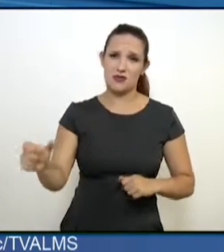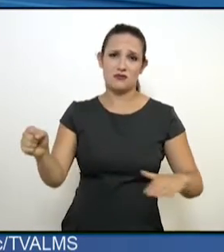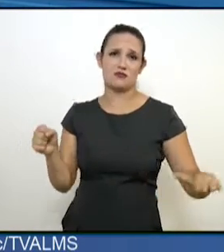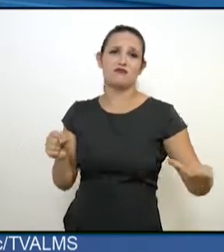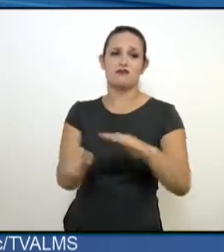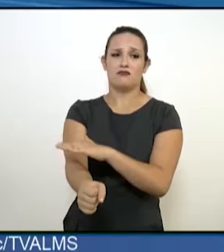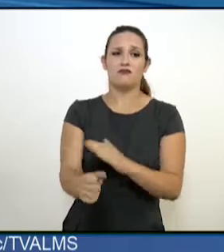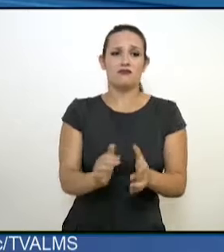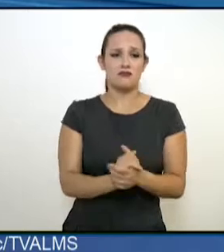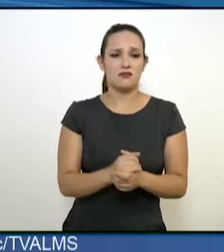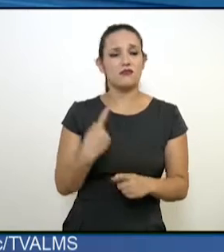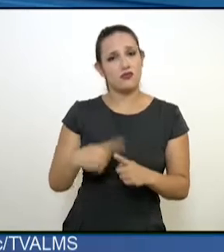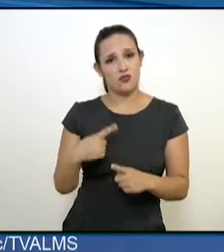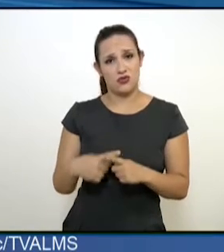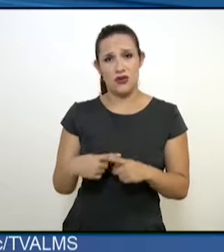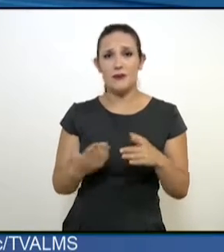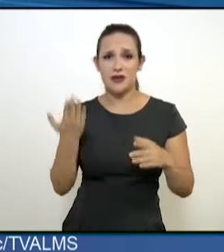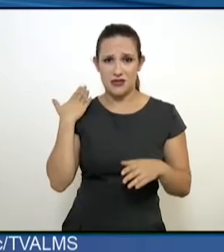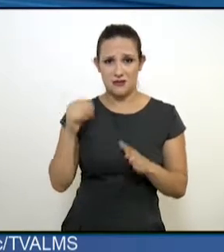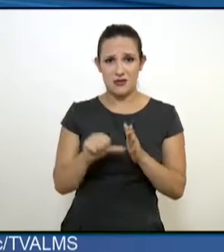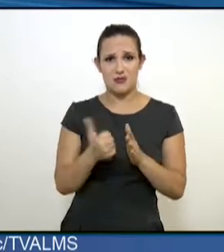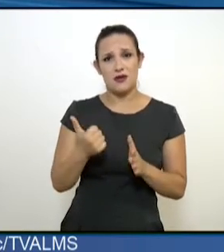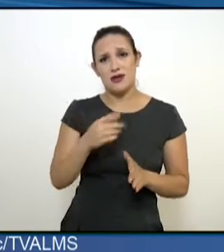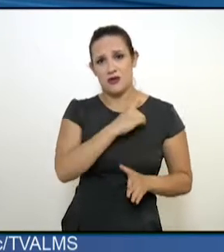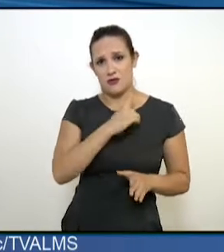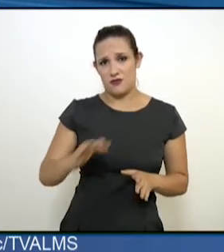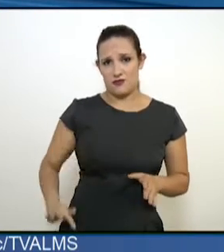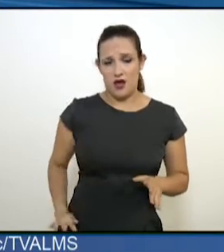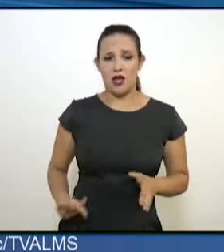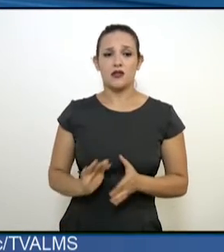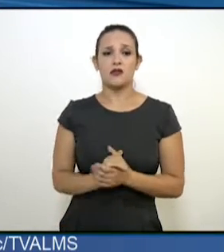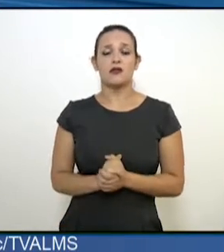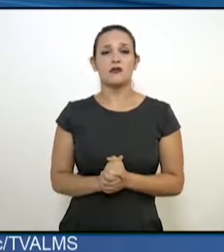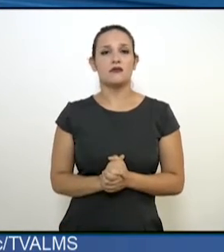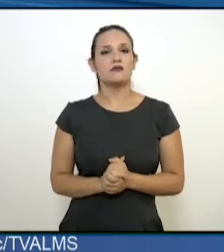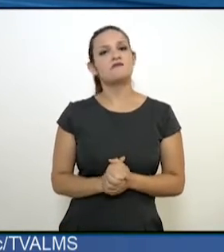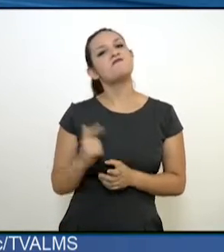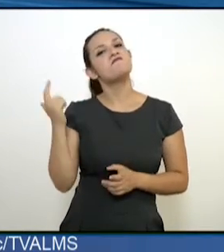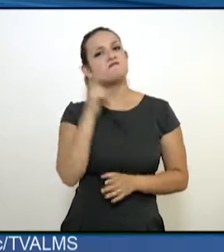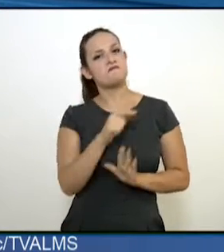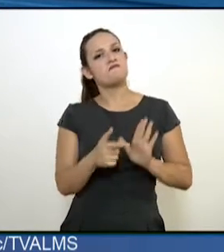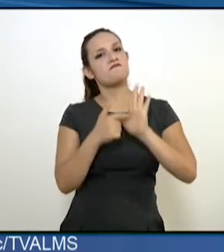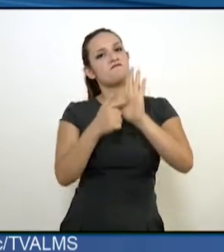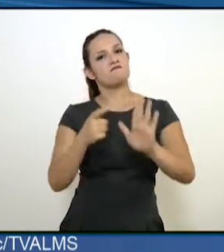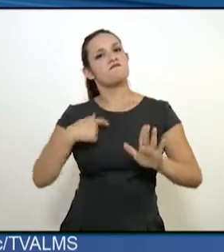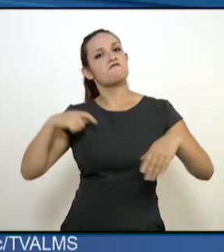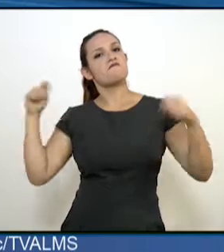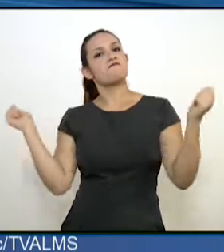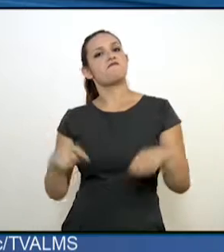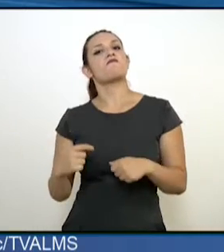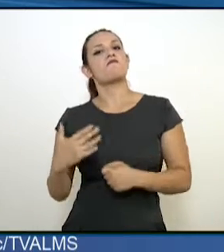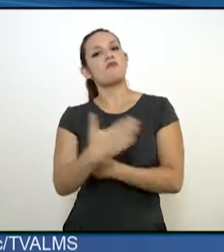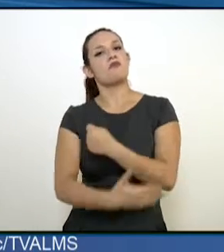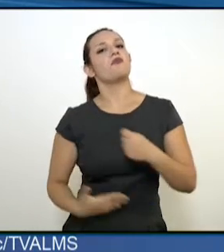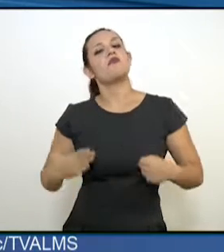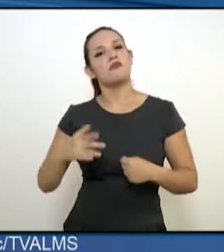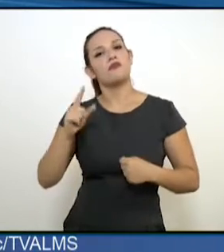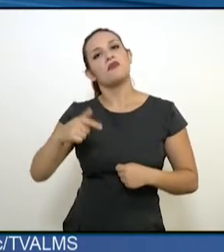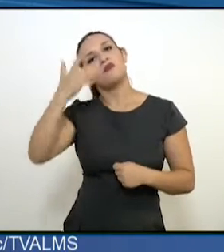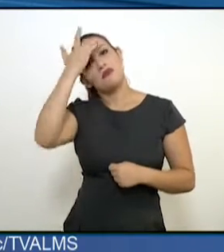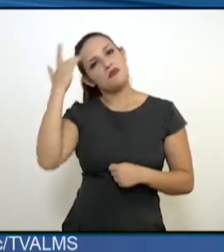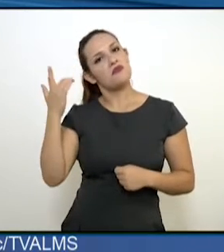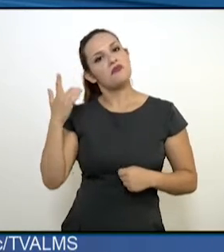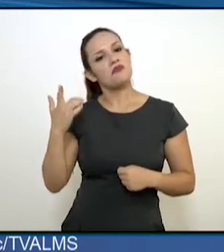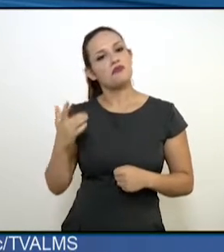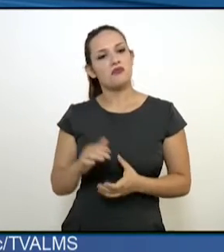durante todo o seu período, no seu primeiro mandato a deputado federal, ele mostrou-se um combatente, uma pessoa, um